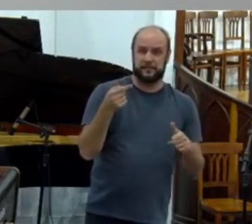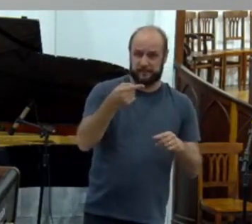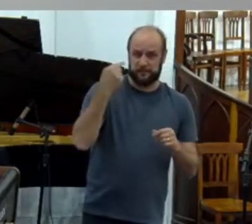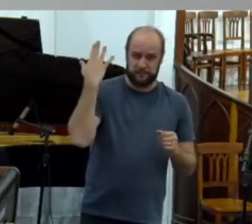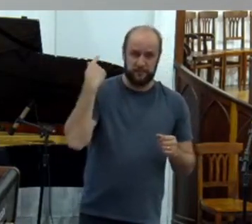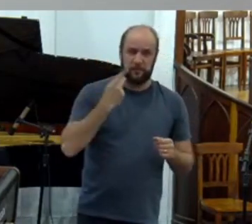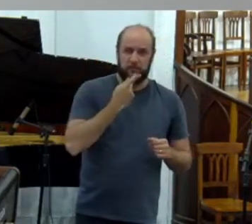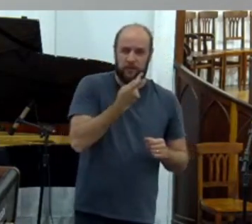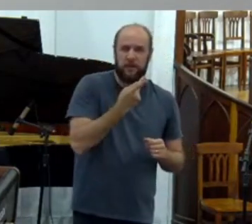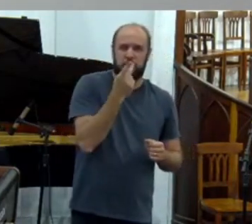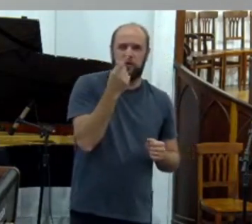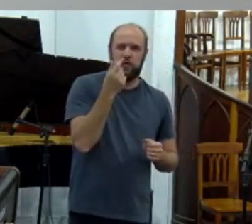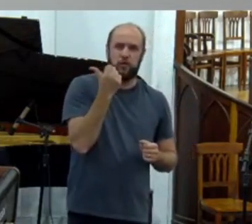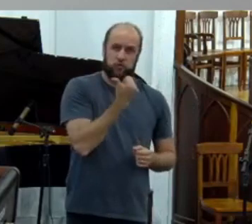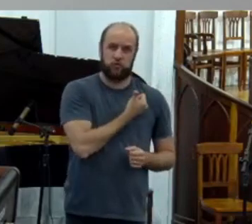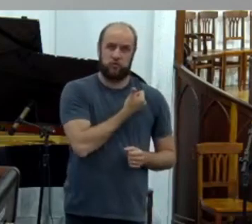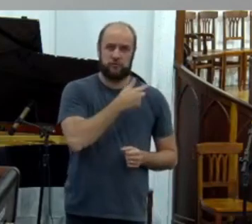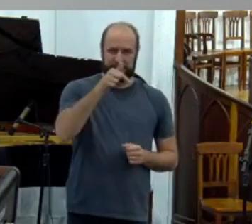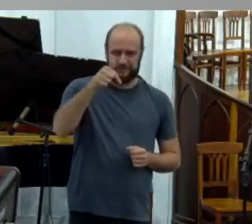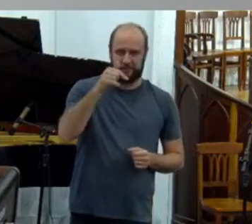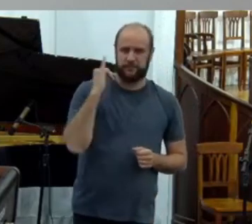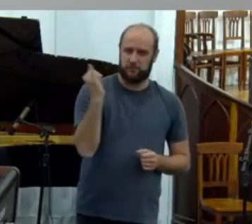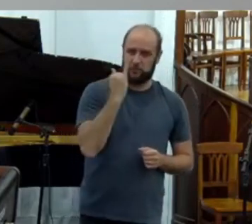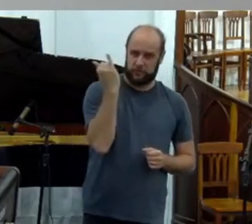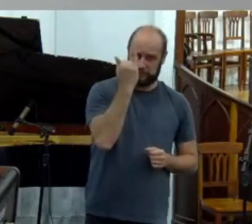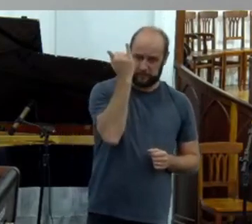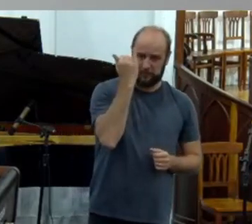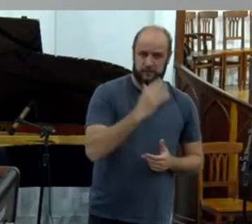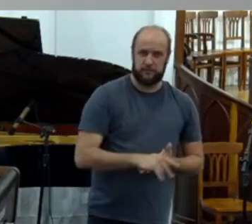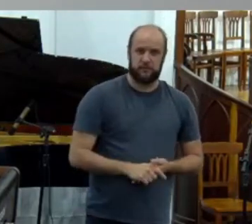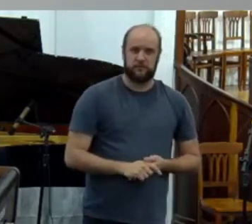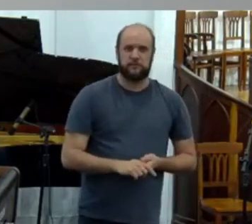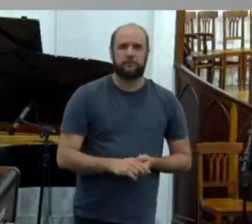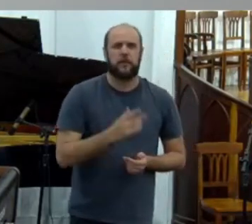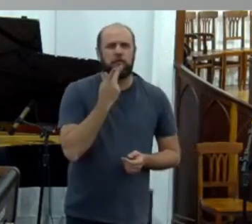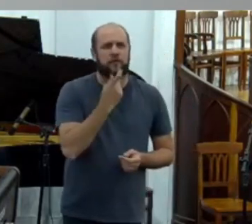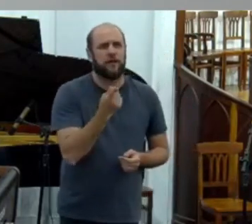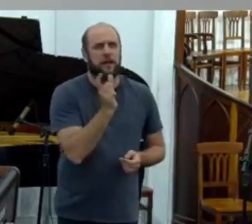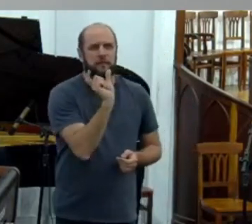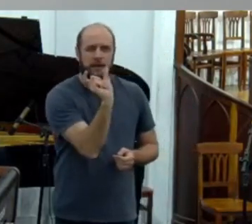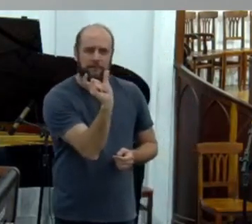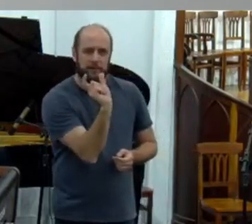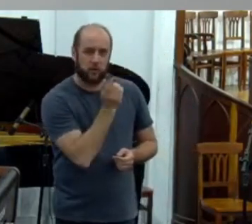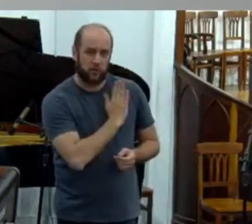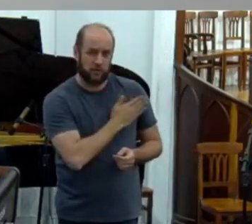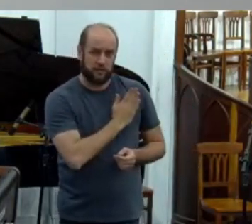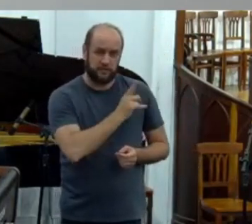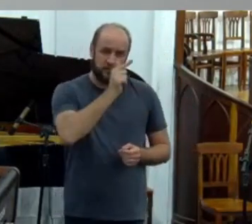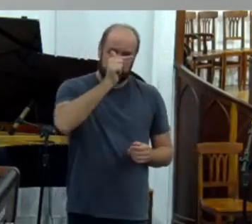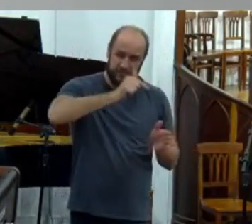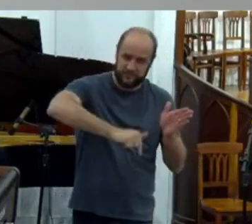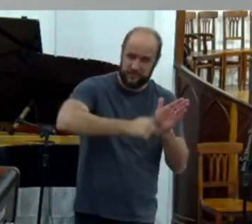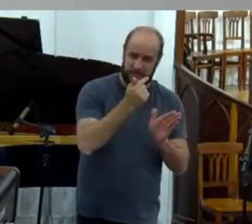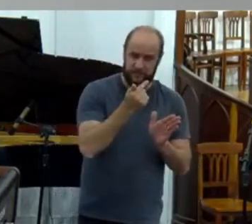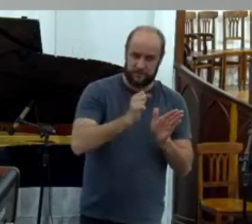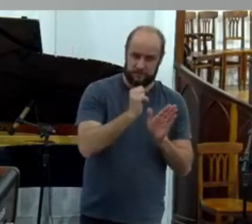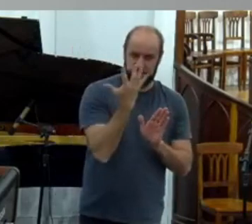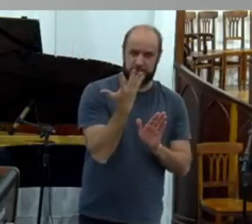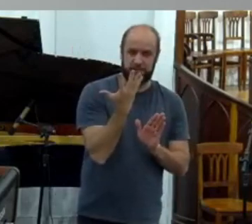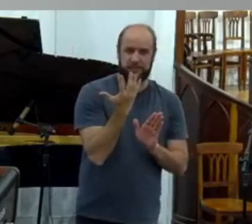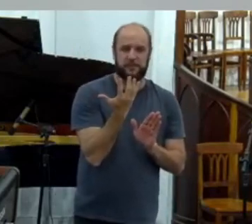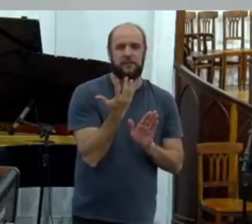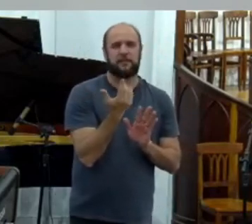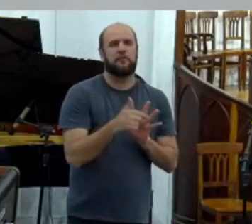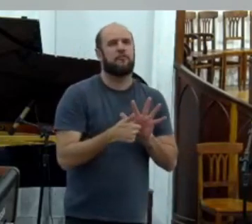livro de Eclesiastes. Lembra que eu falei que aparece a palavra coração num trecho de Eclesiastes 7 vezes? Para dizer